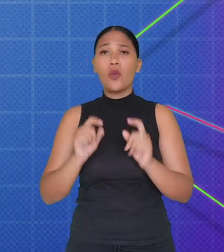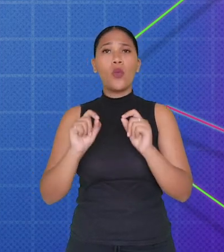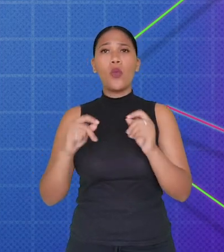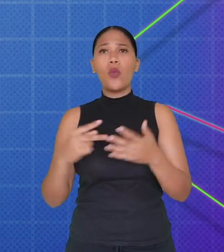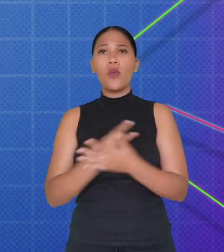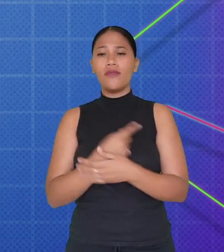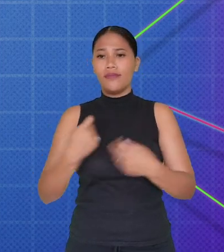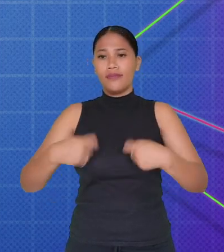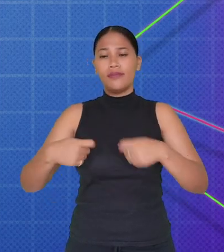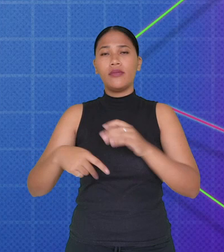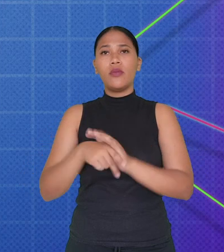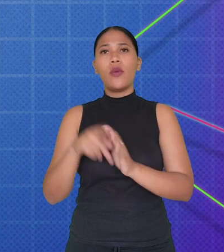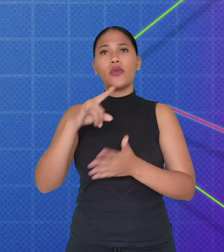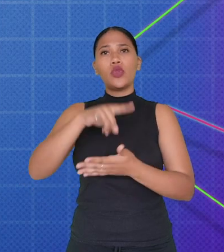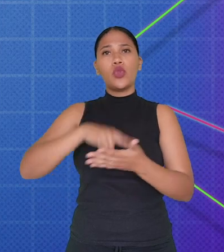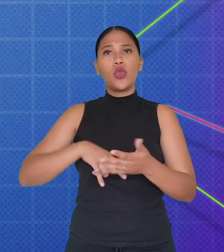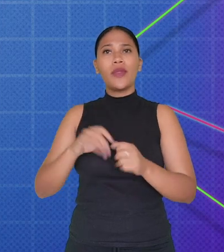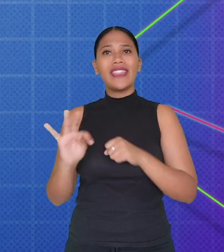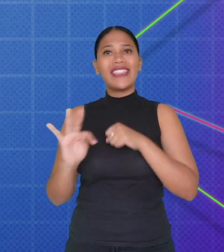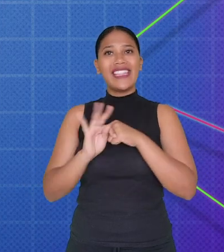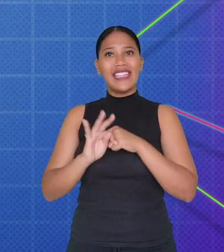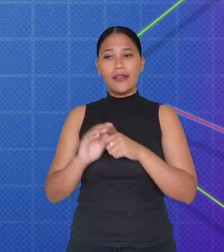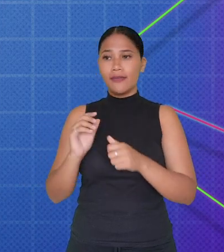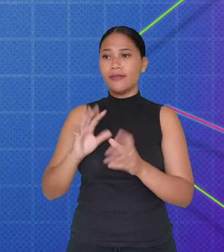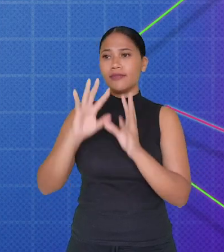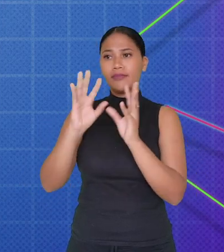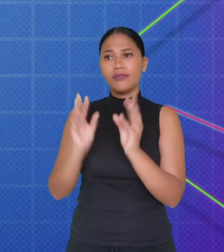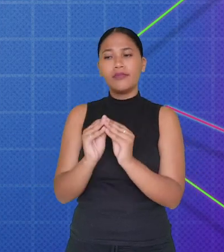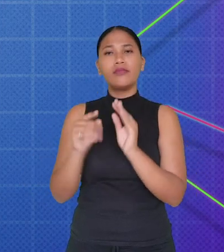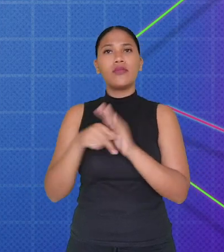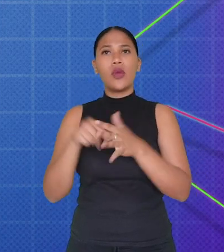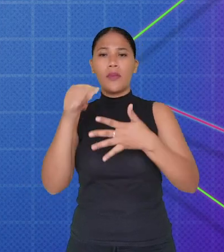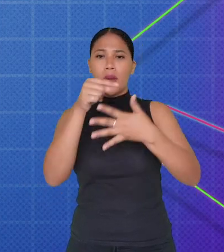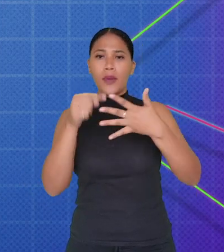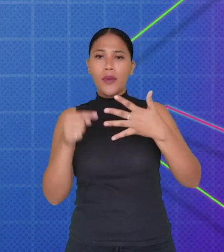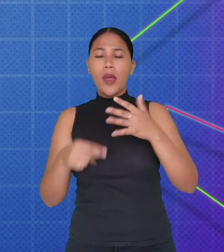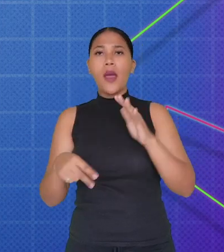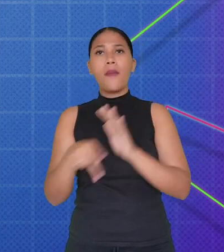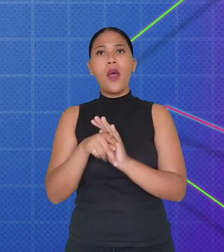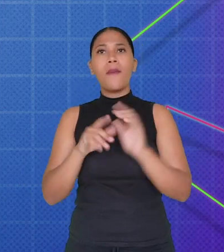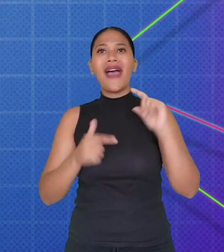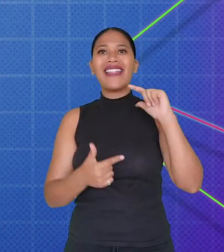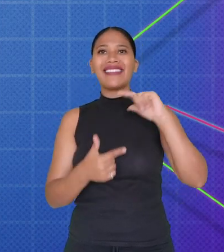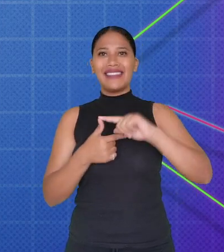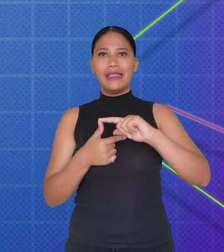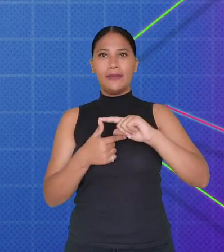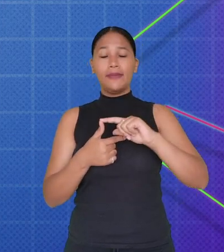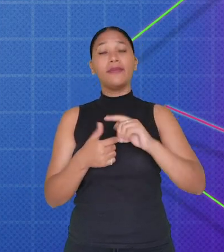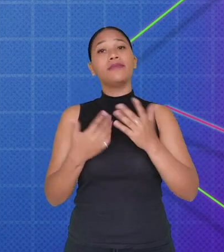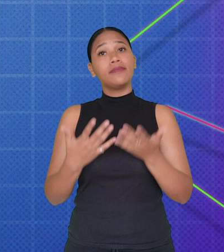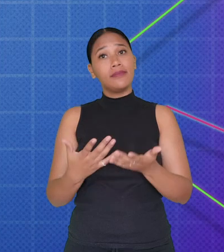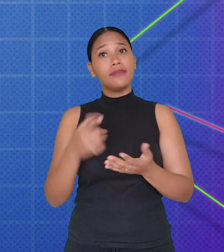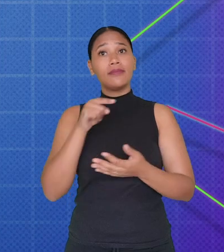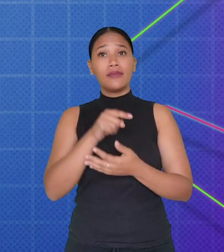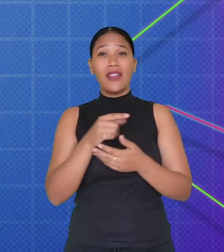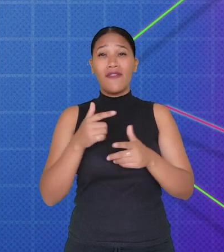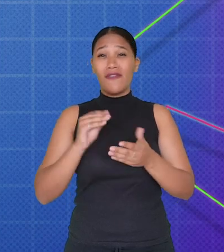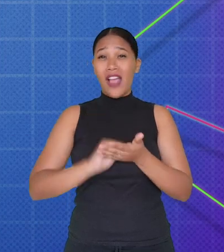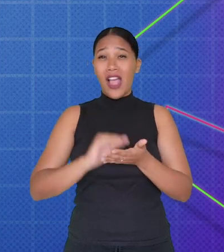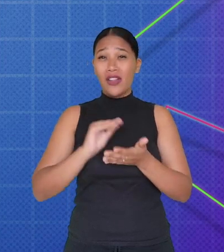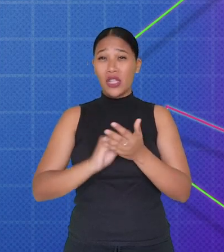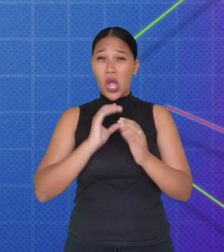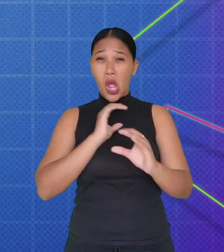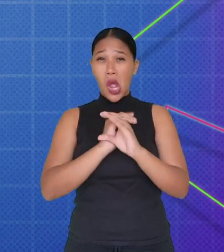normas e padrões é necessário criar documentação técnica que defina as diretrizes e padrões para o código fonte além desses problemas